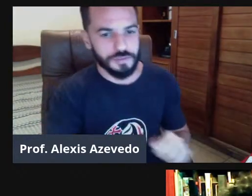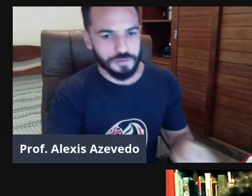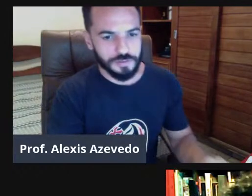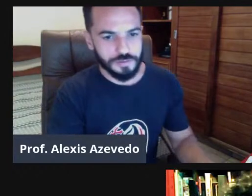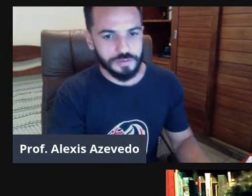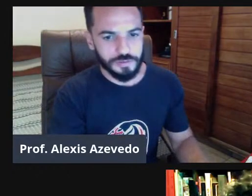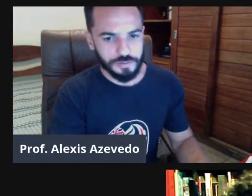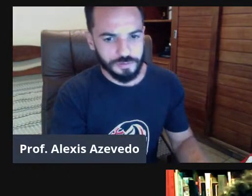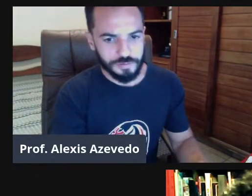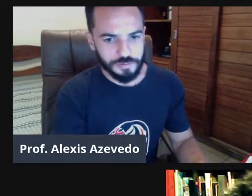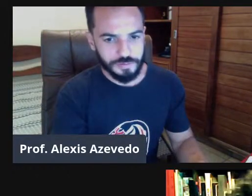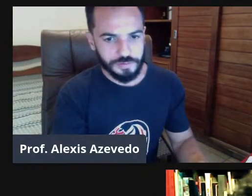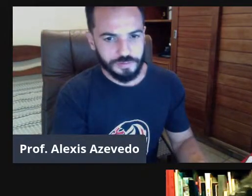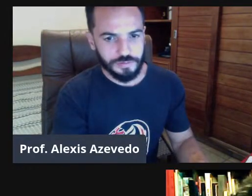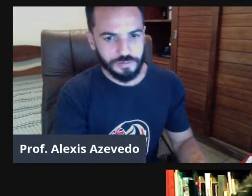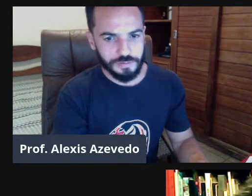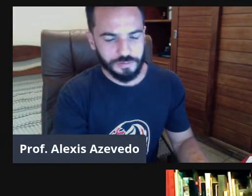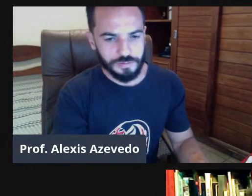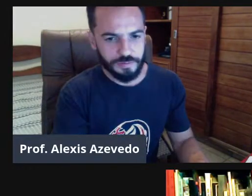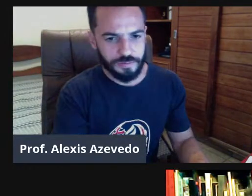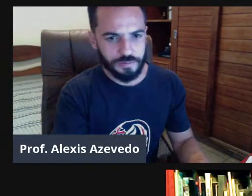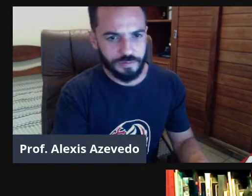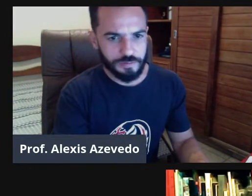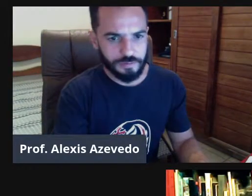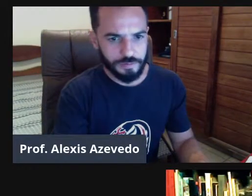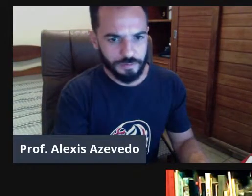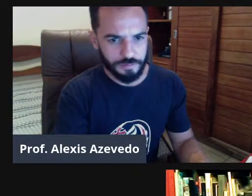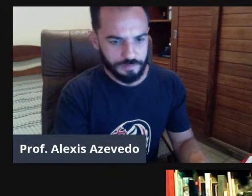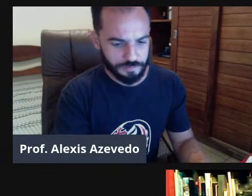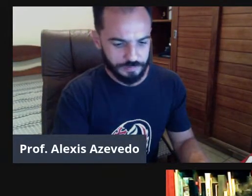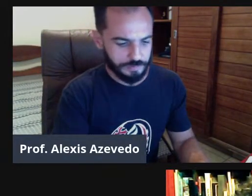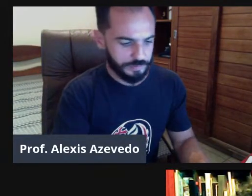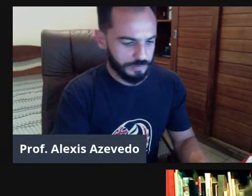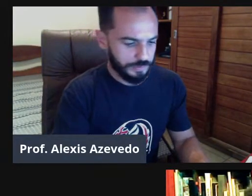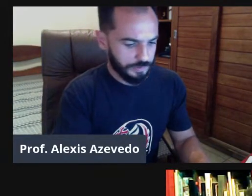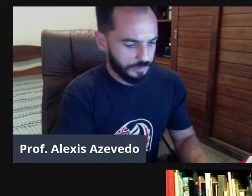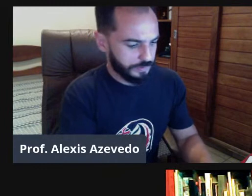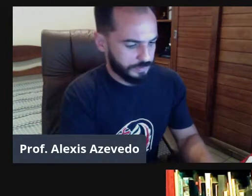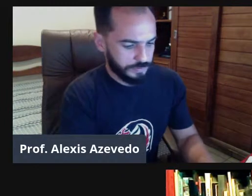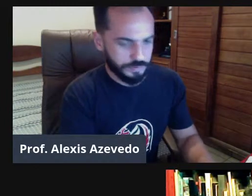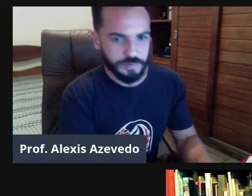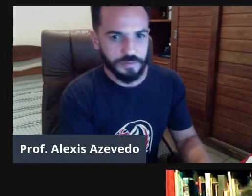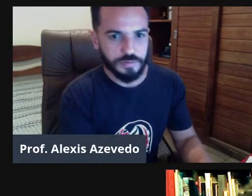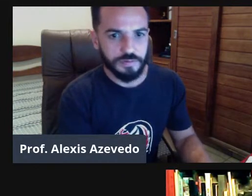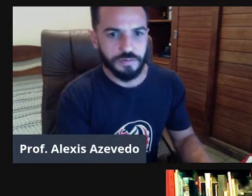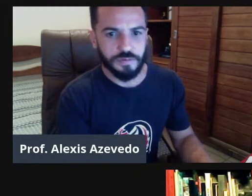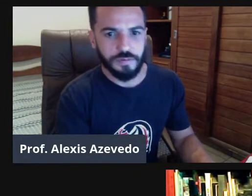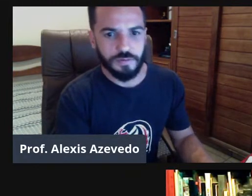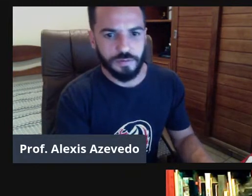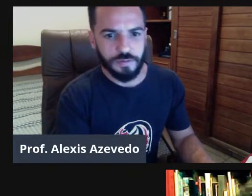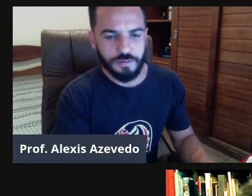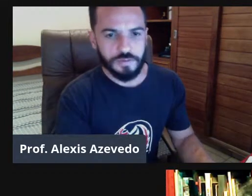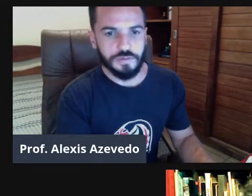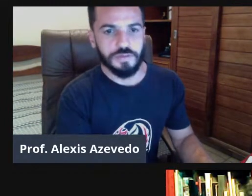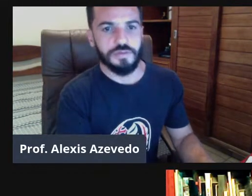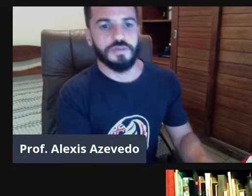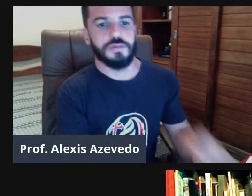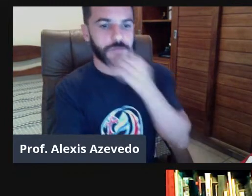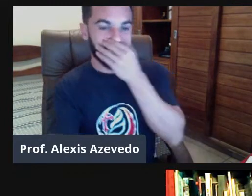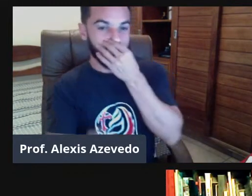currículo, né, o projeto pedagógico, tanto do bacharelado como da licenciatura. Depois, cada coordenador,